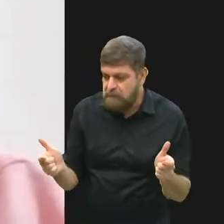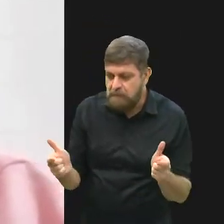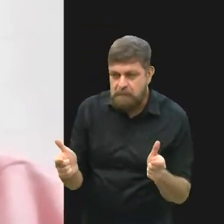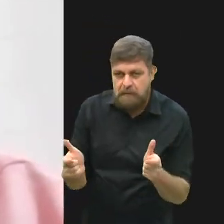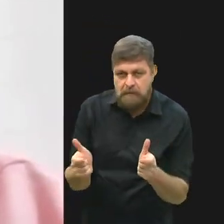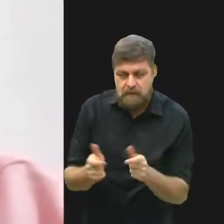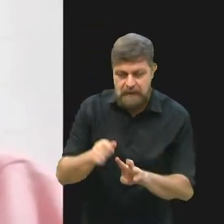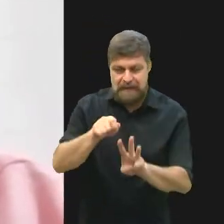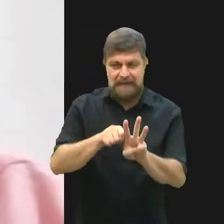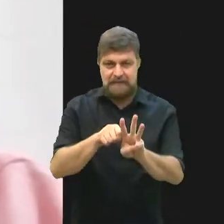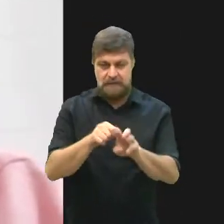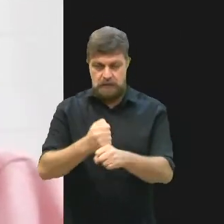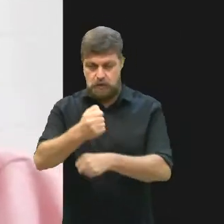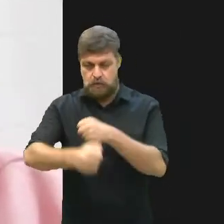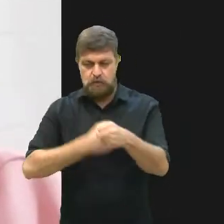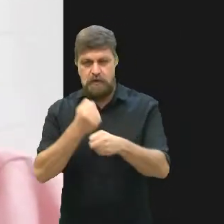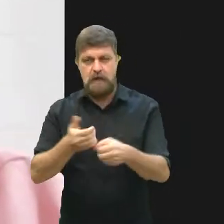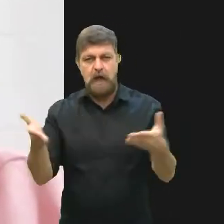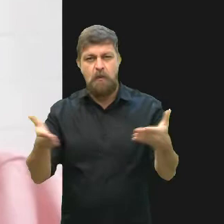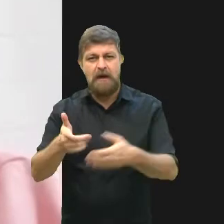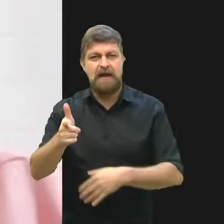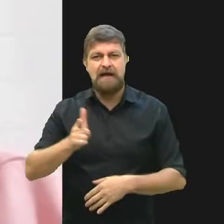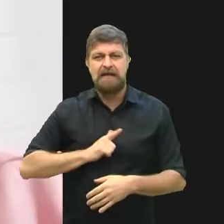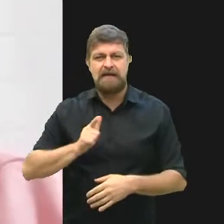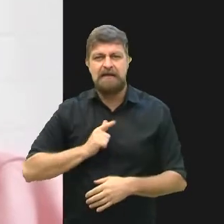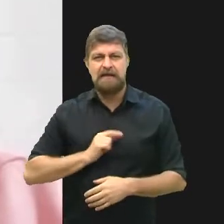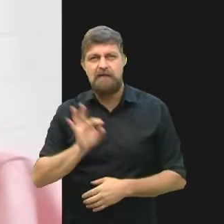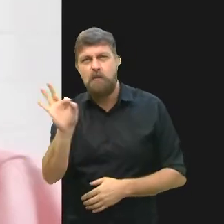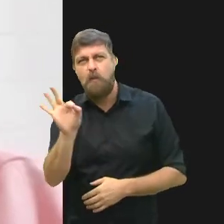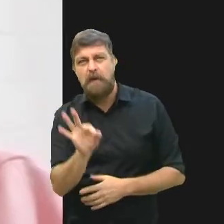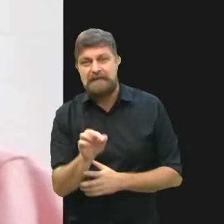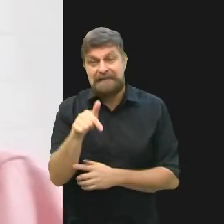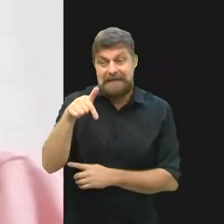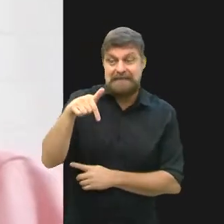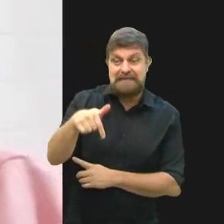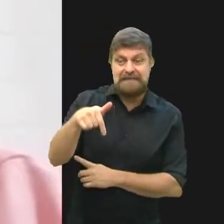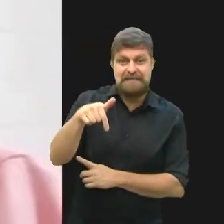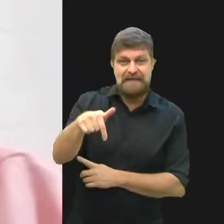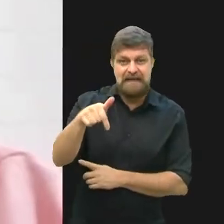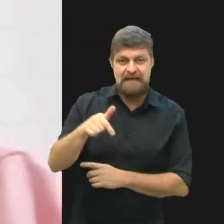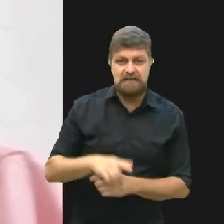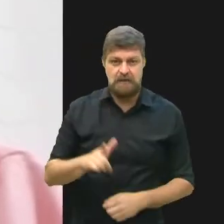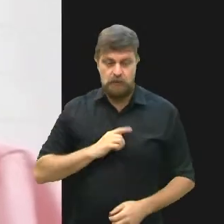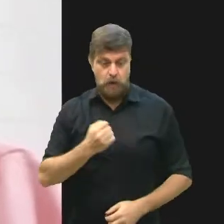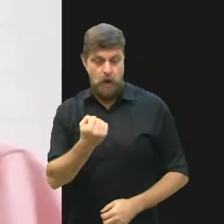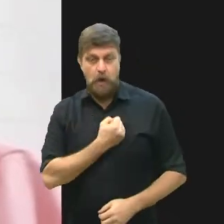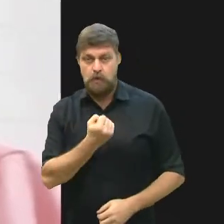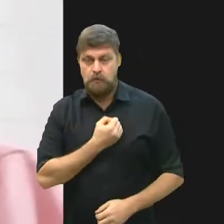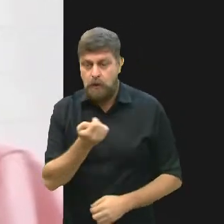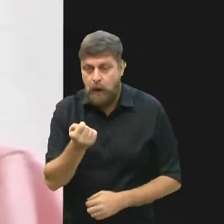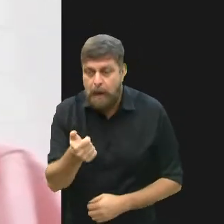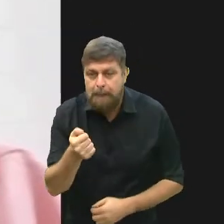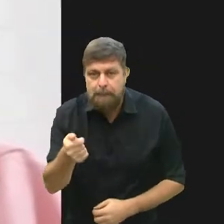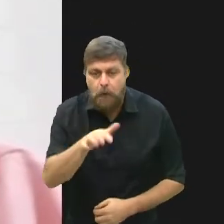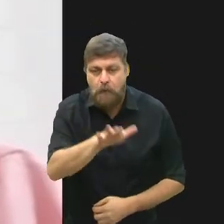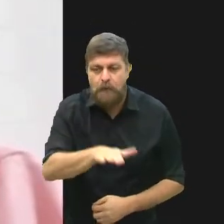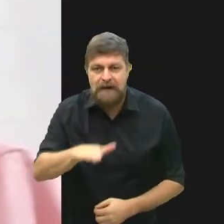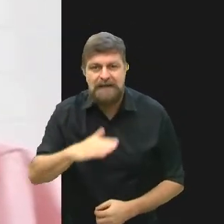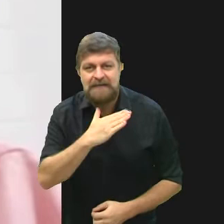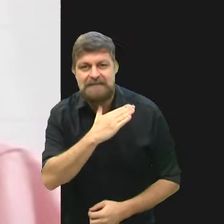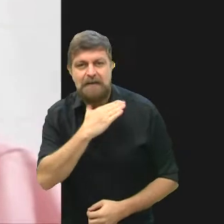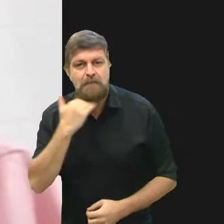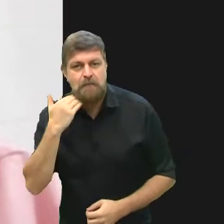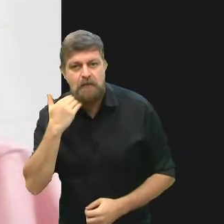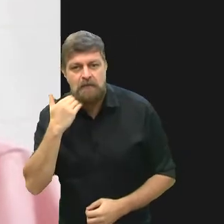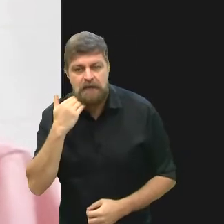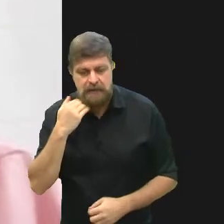primeiro trimestre desse ano, se atingiu índice perto de 7, aí uma das menores mortalidades